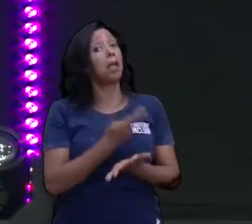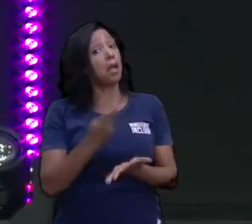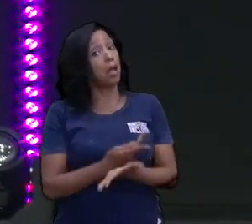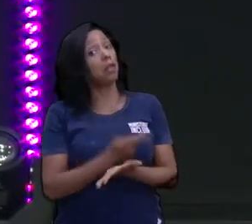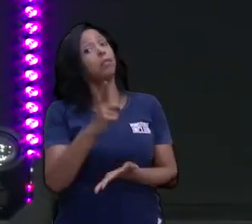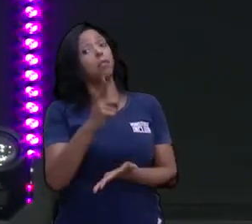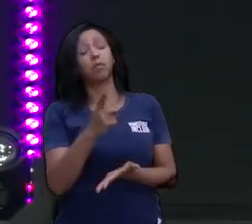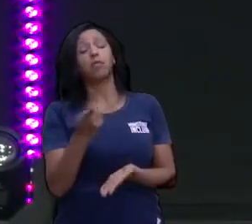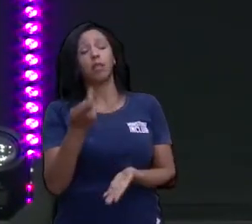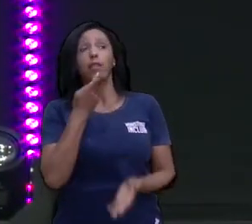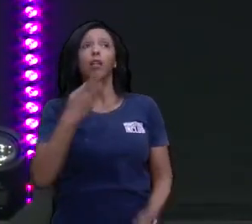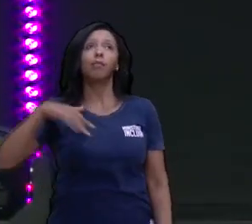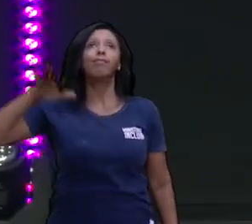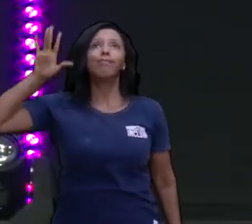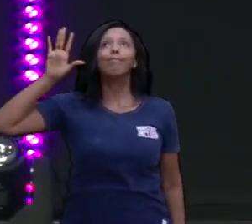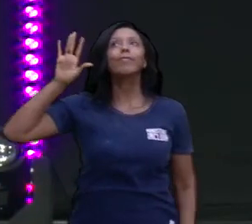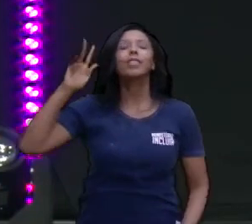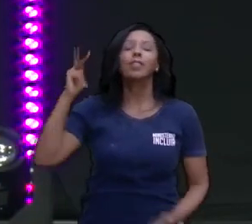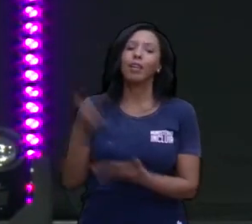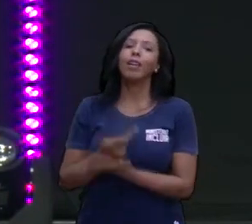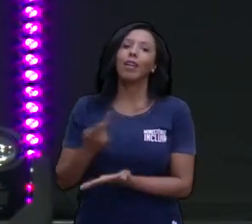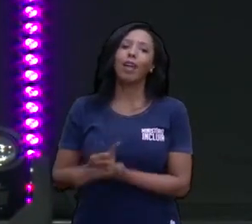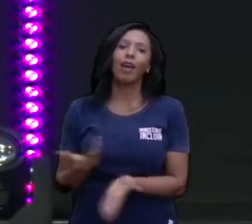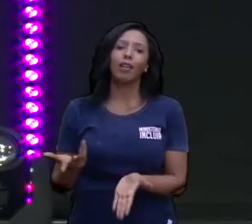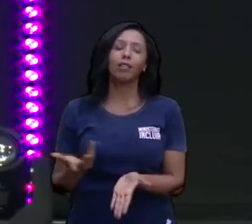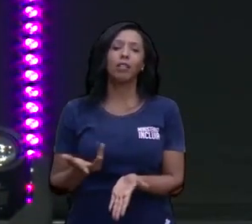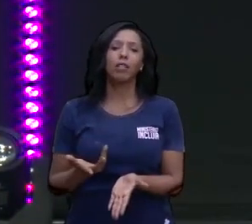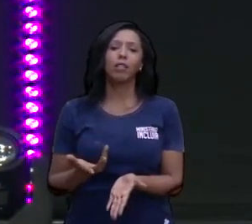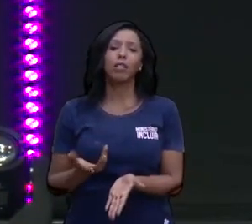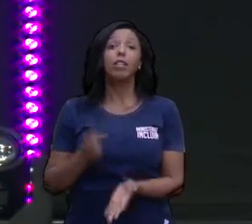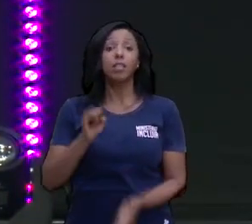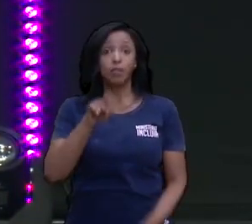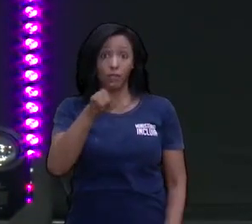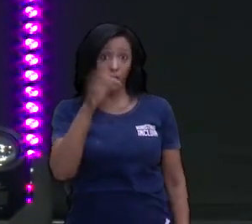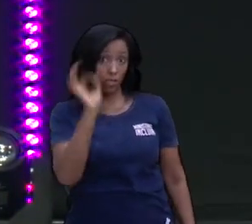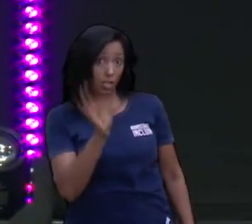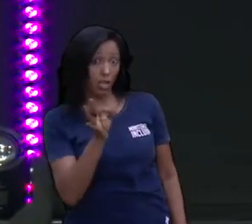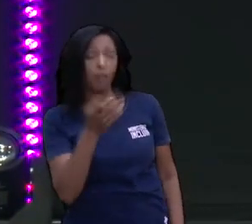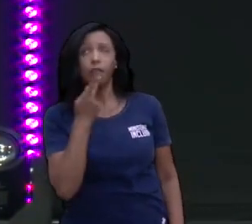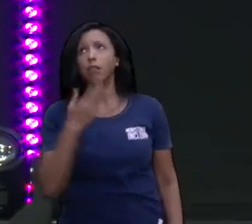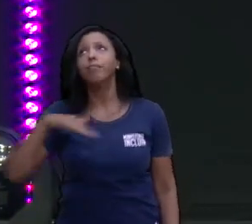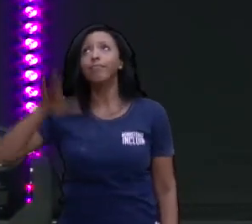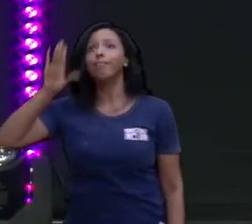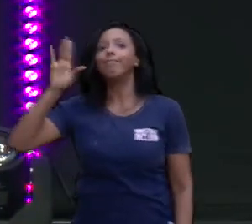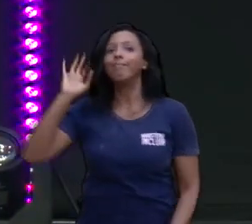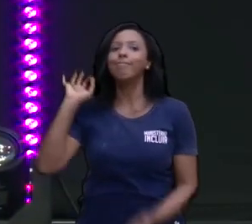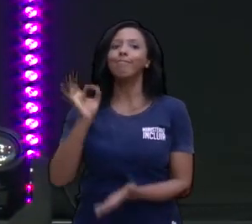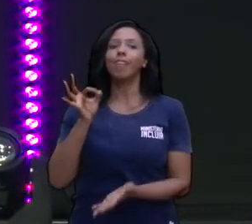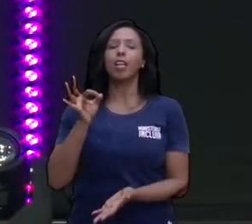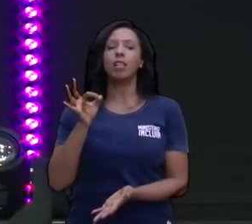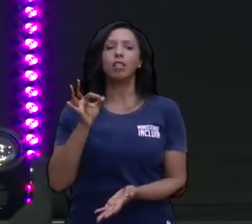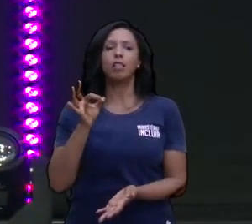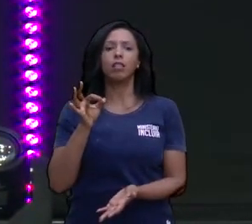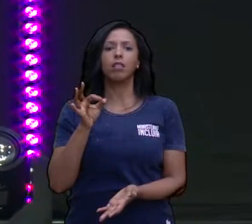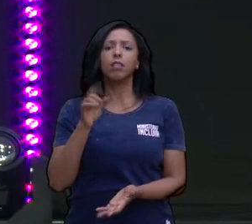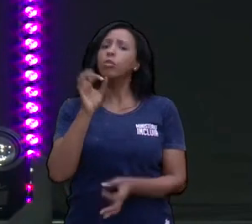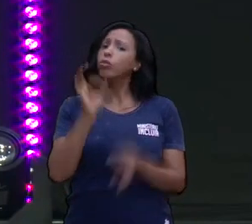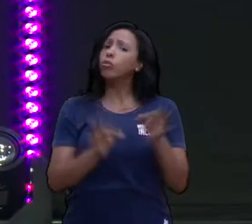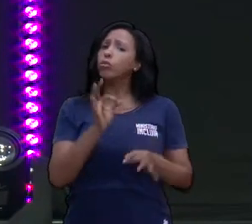certo que bom Olá seja justo esta peça armadura feita de metal